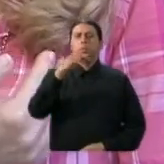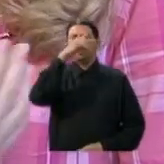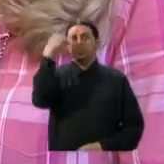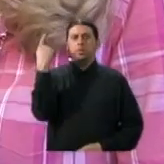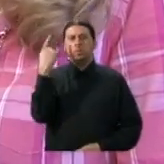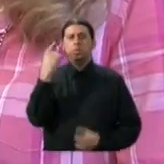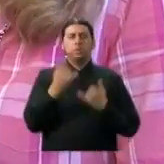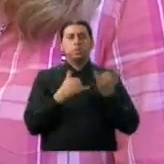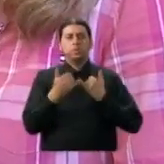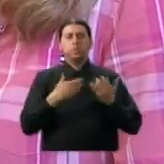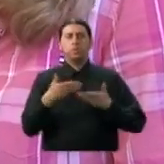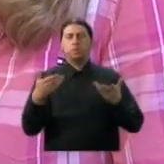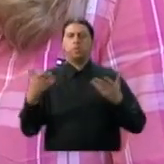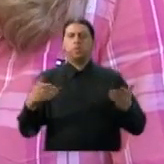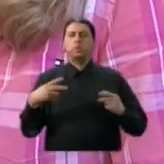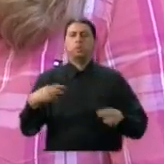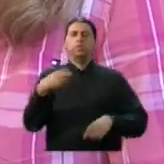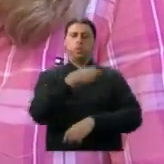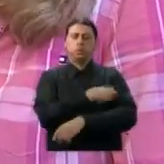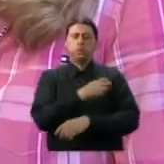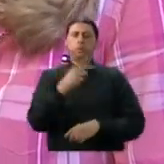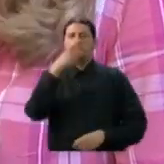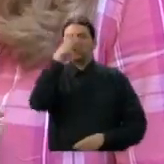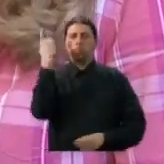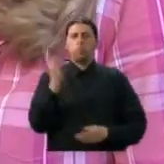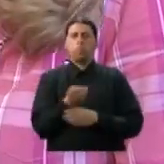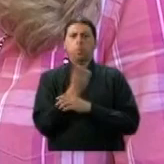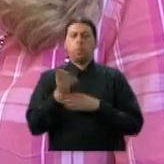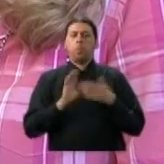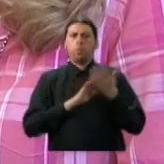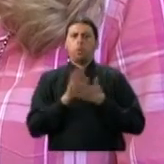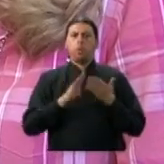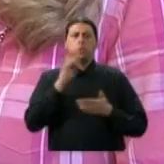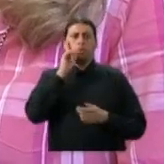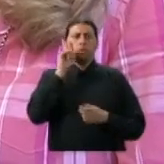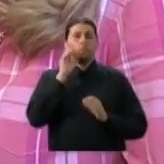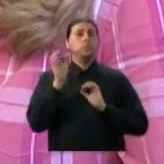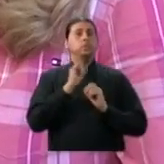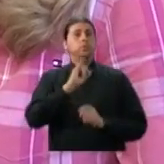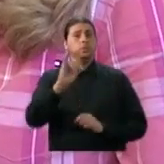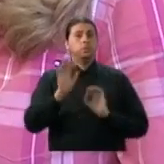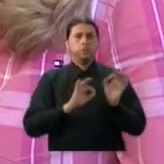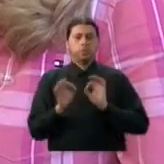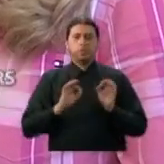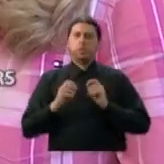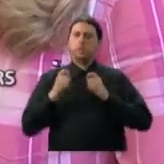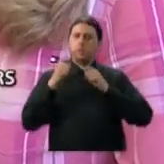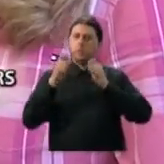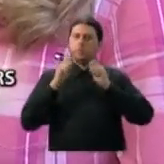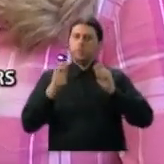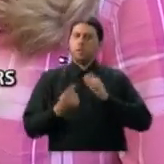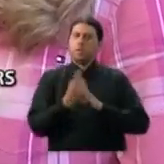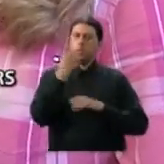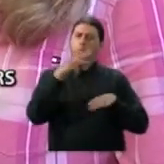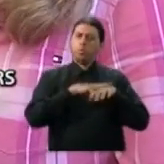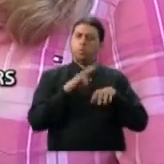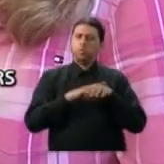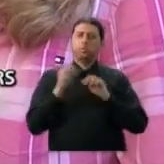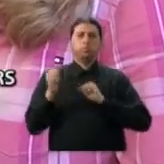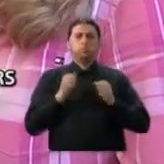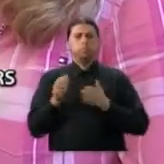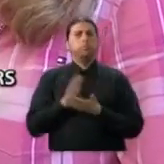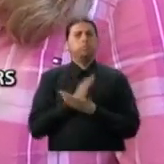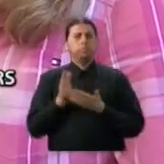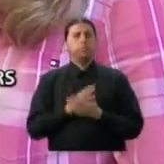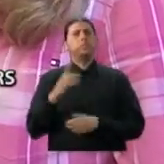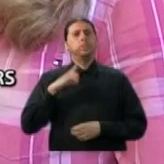a população na qual se oferta essa vacina, ela não procura na rotina, se tu realiza uma campanha, de um único